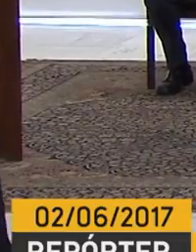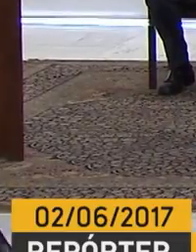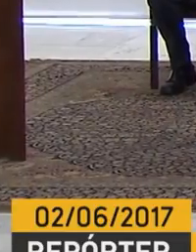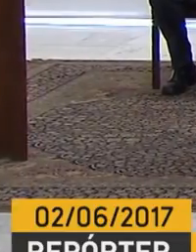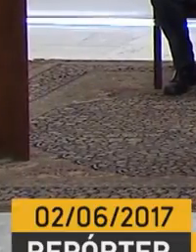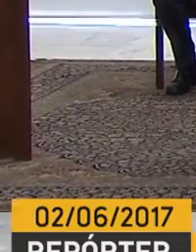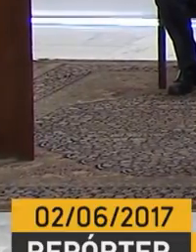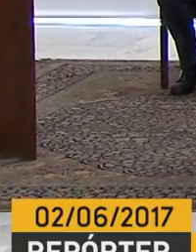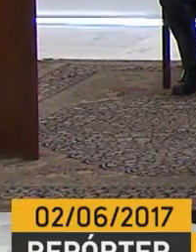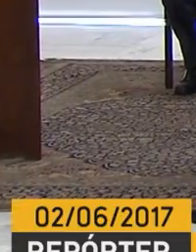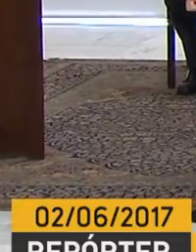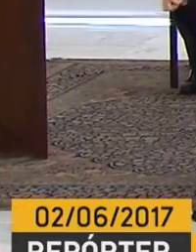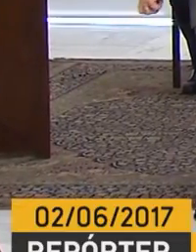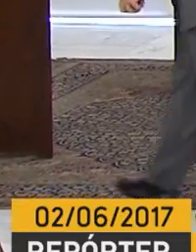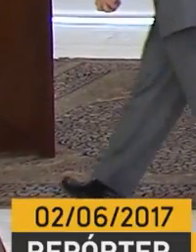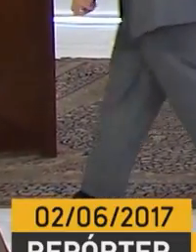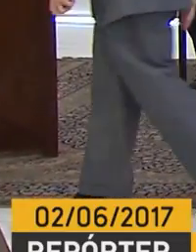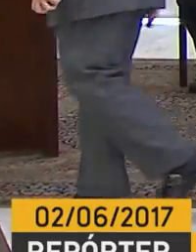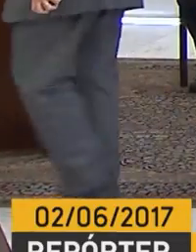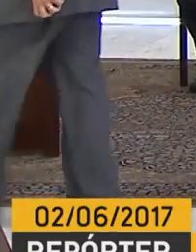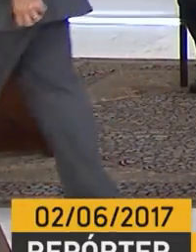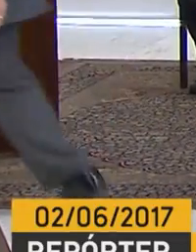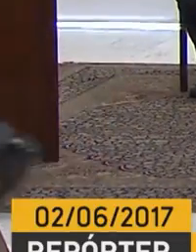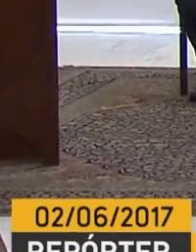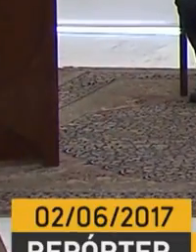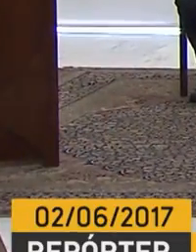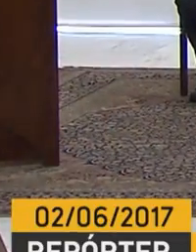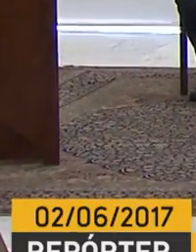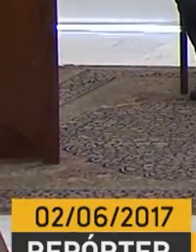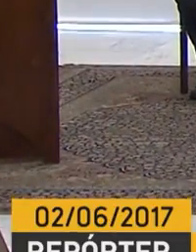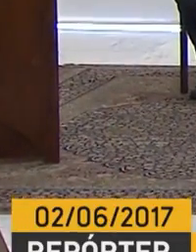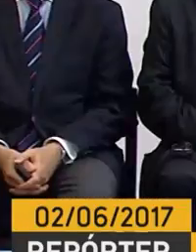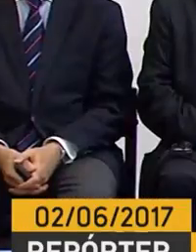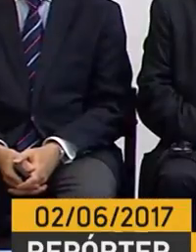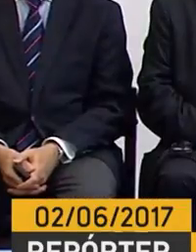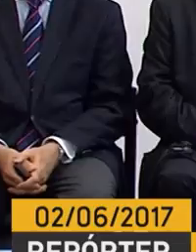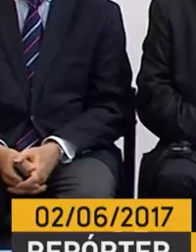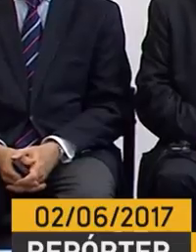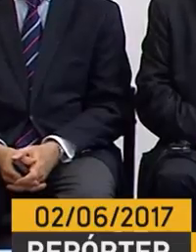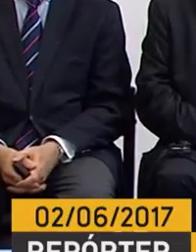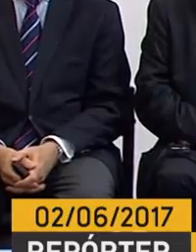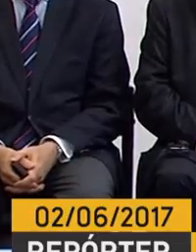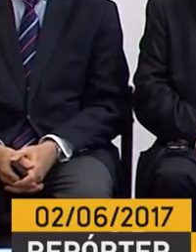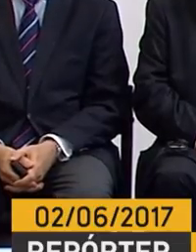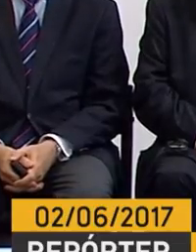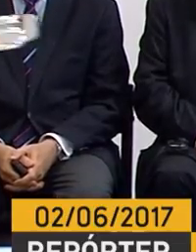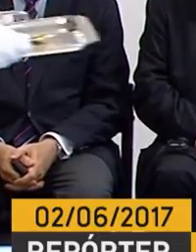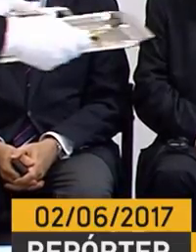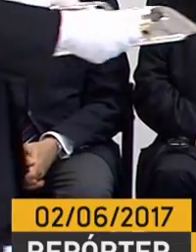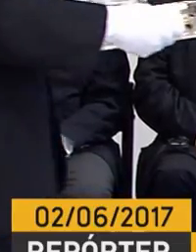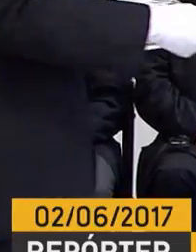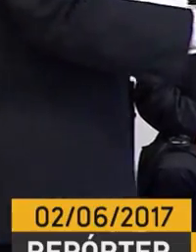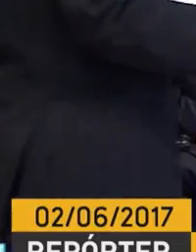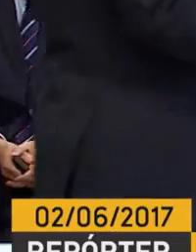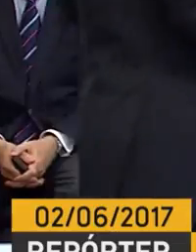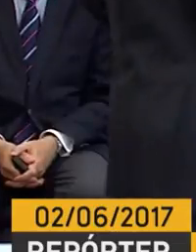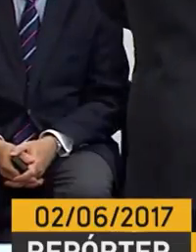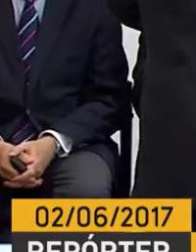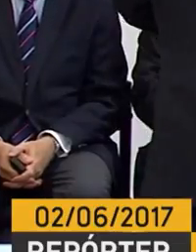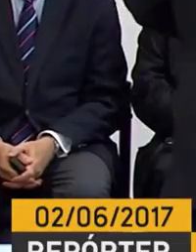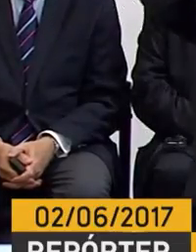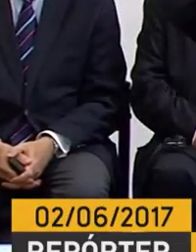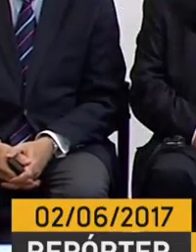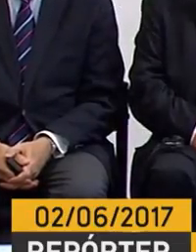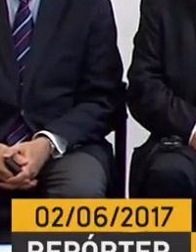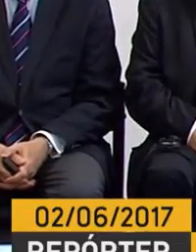o presidente da república federativa do brasil grão mestre da ordem nacional do cruzeiro do sul houve por bem